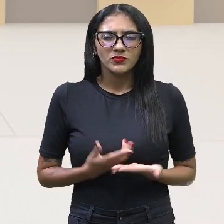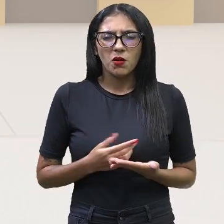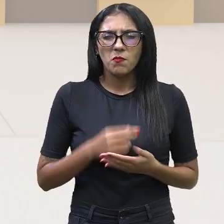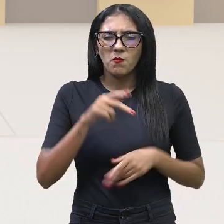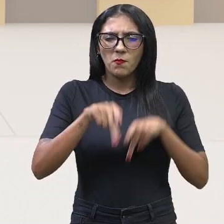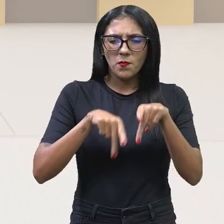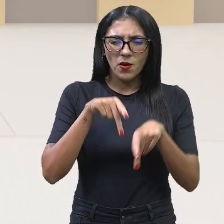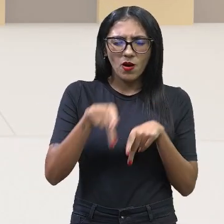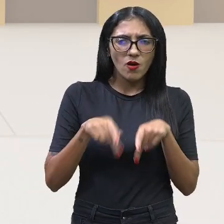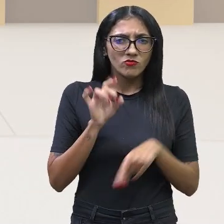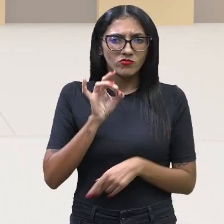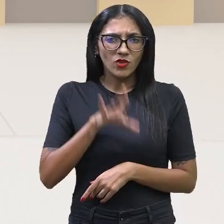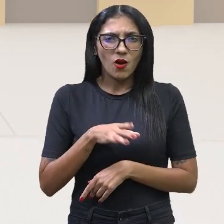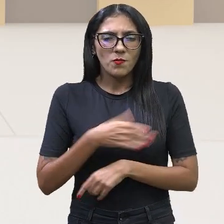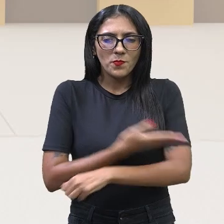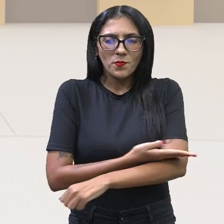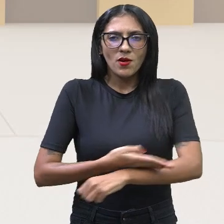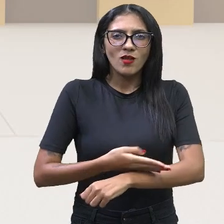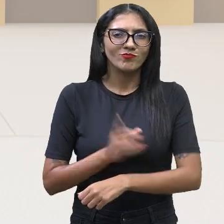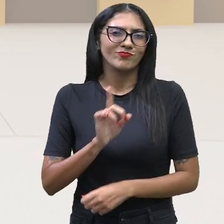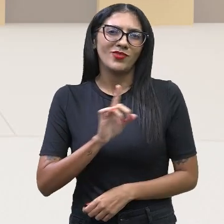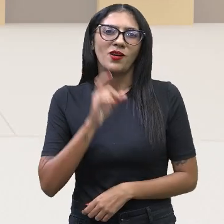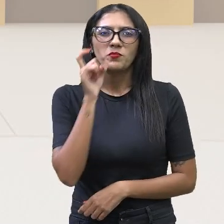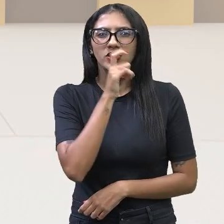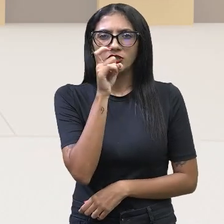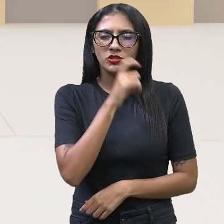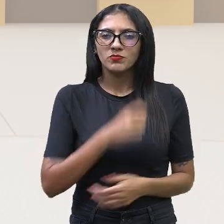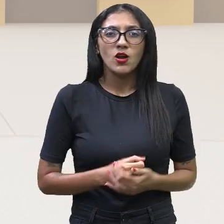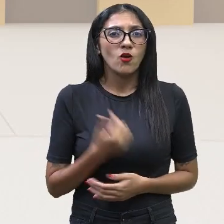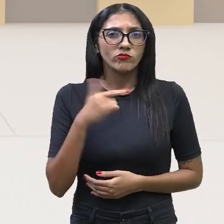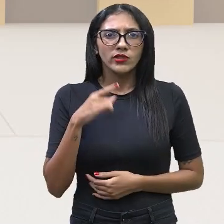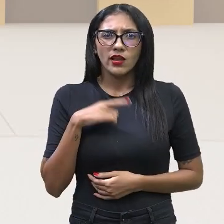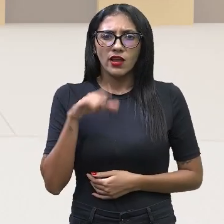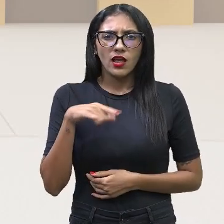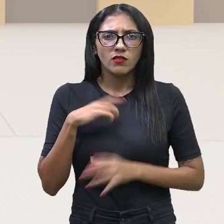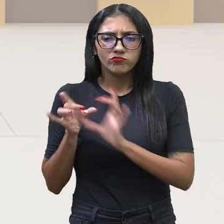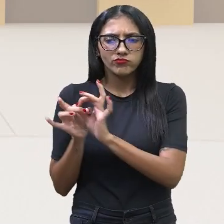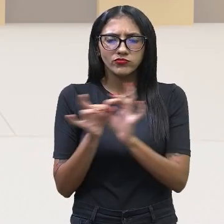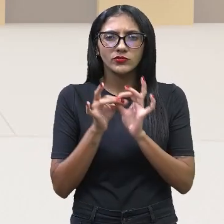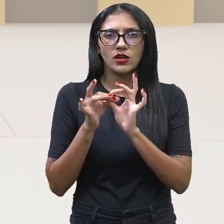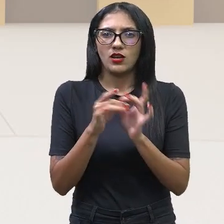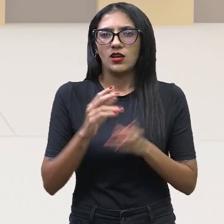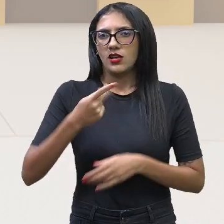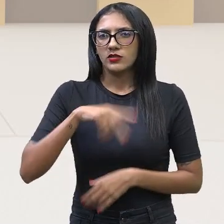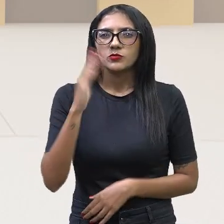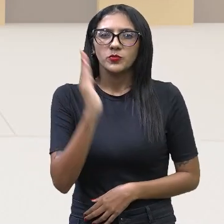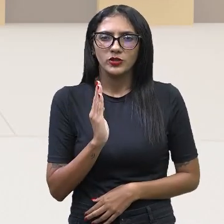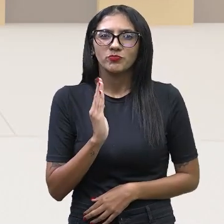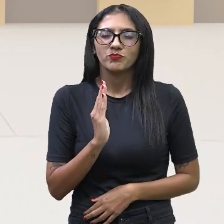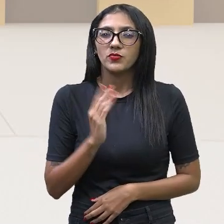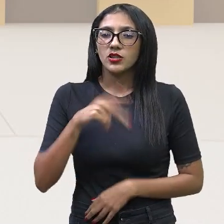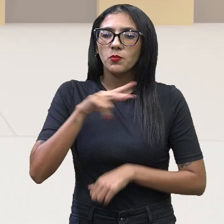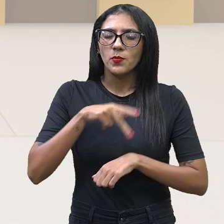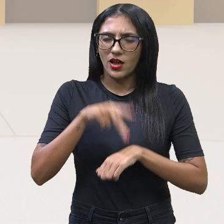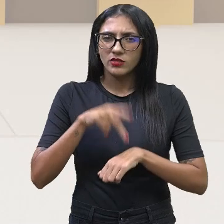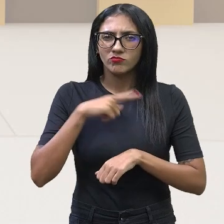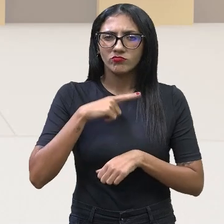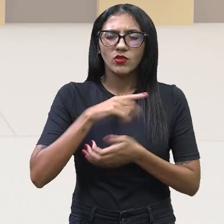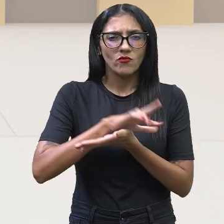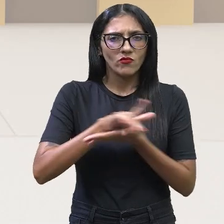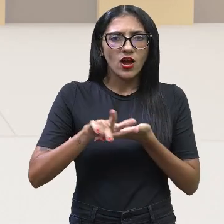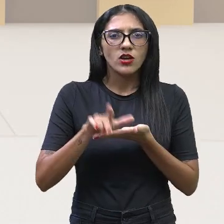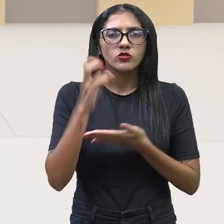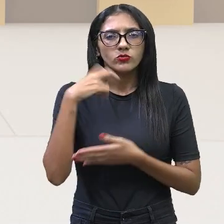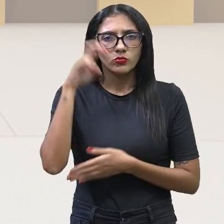nós estamos mentindo, certo? Então, não existe essa harmonia racial no Brasil. O Brasil é um país diverso